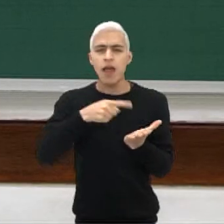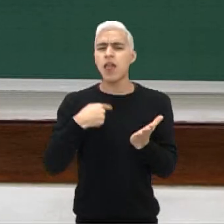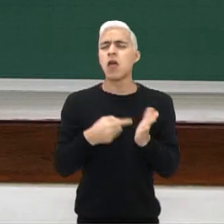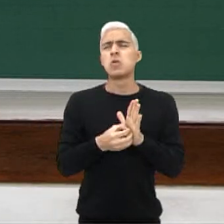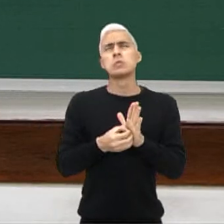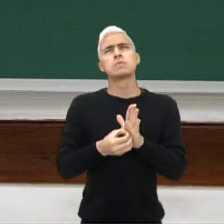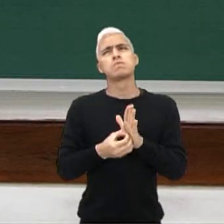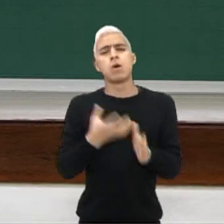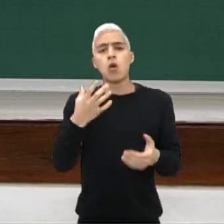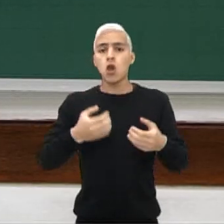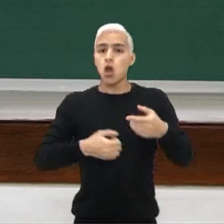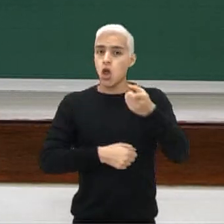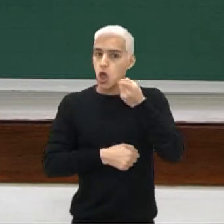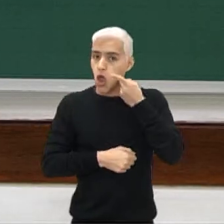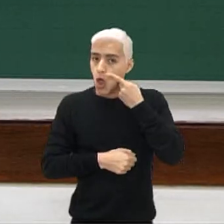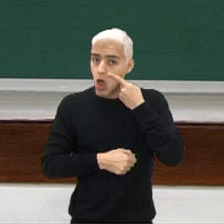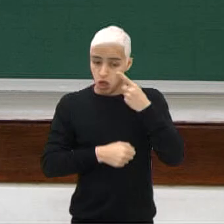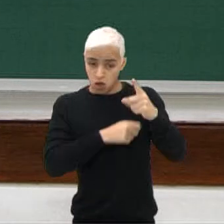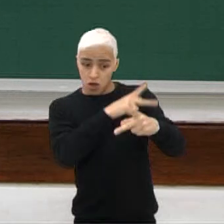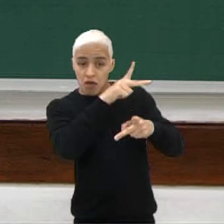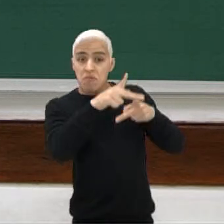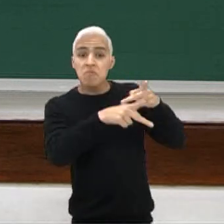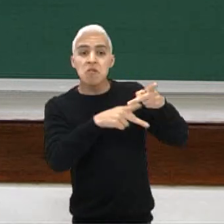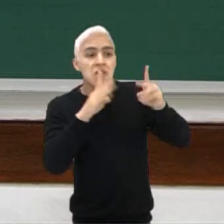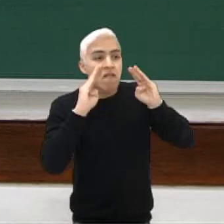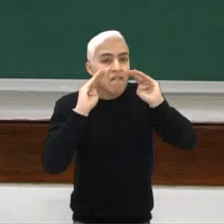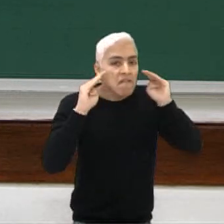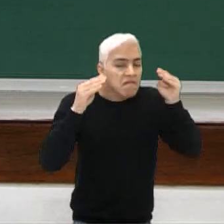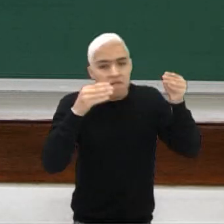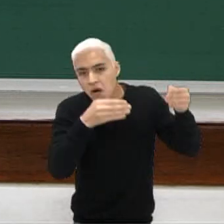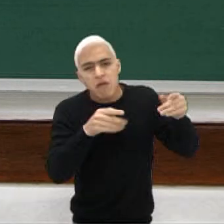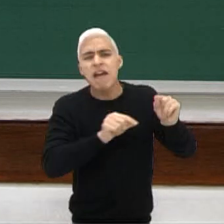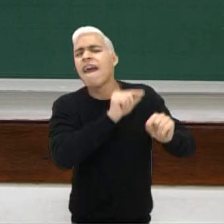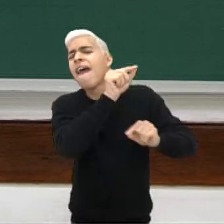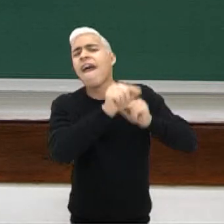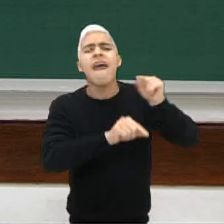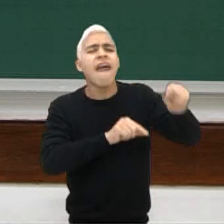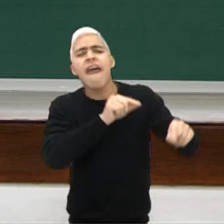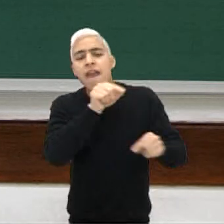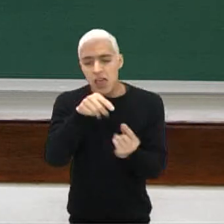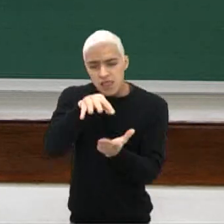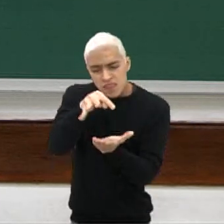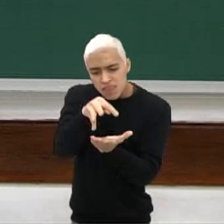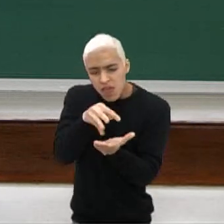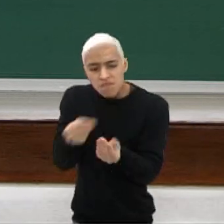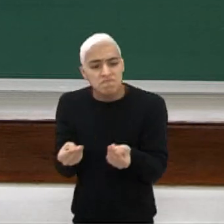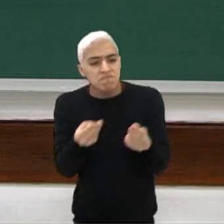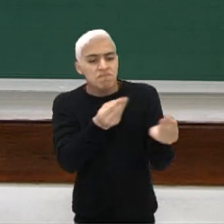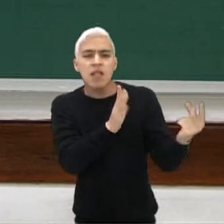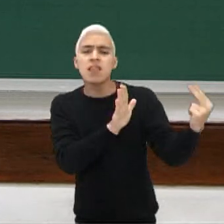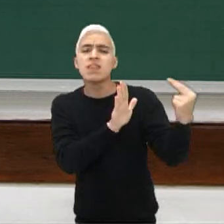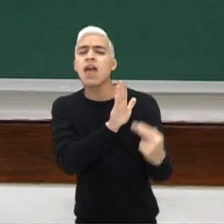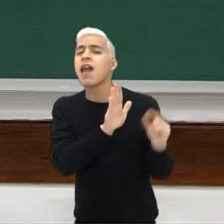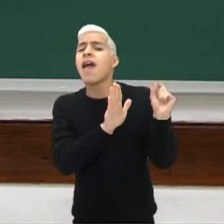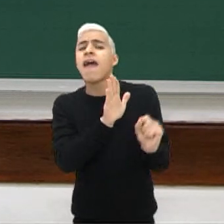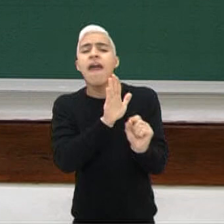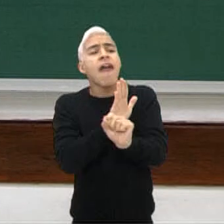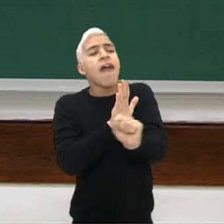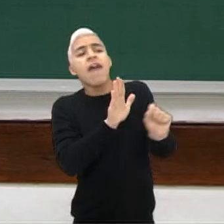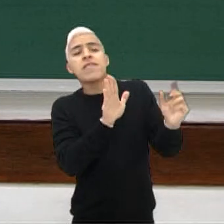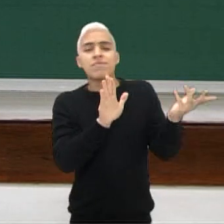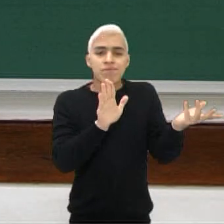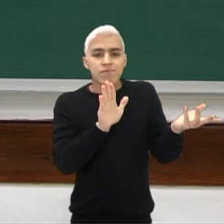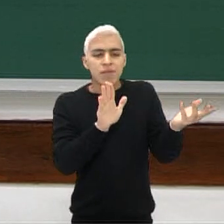para vocês a respeito do público-alvo? Quem é que vai ler aquele texto que eu vou fazer? Quem é que